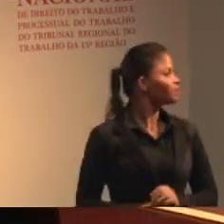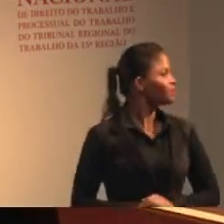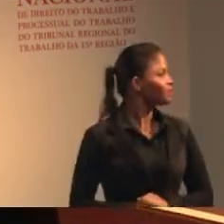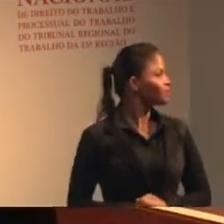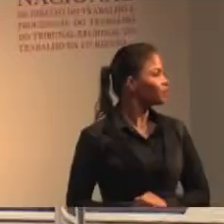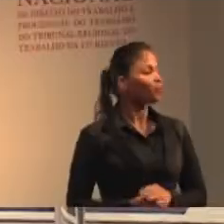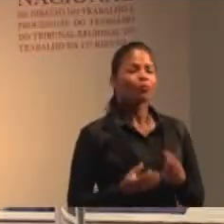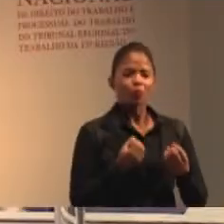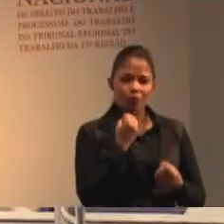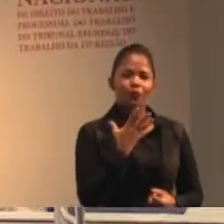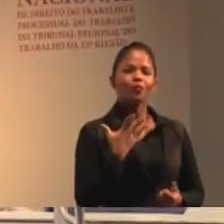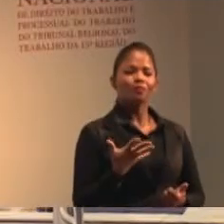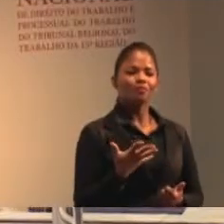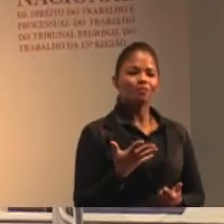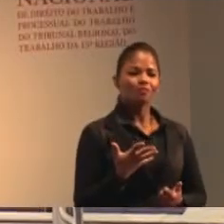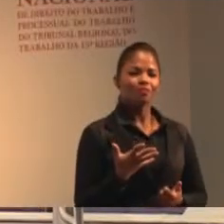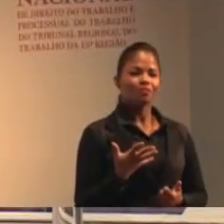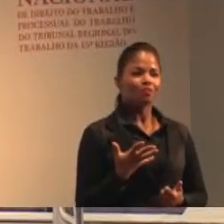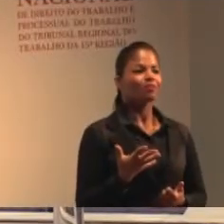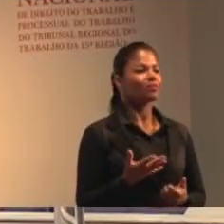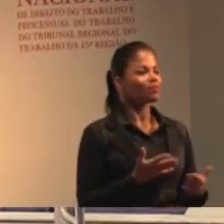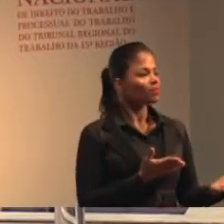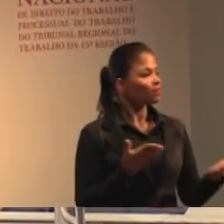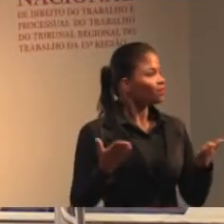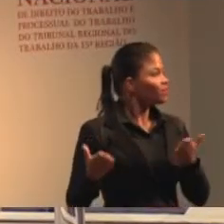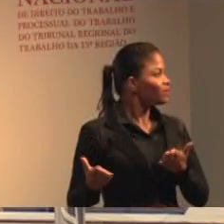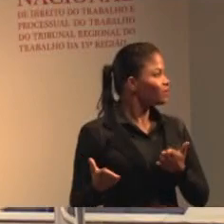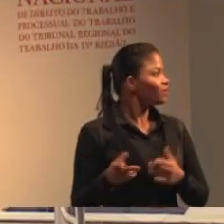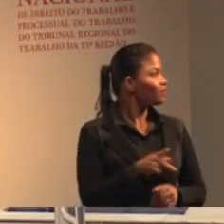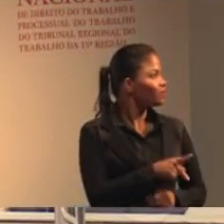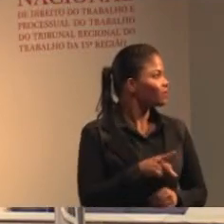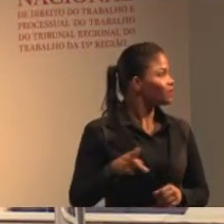Bom dia! Muito bom. Queridíssima presidente Gisela